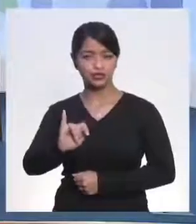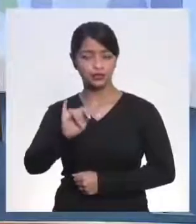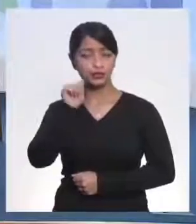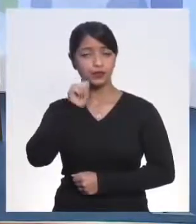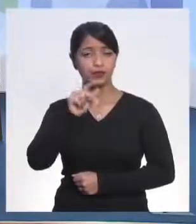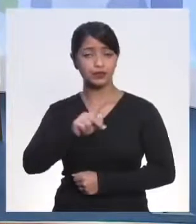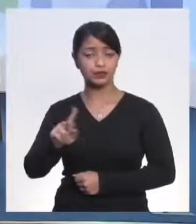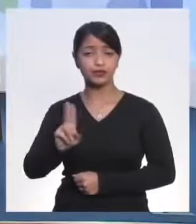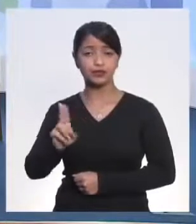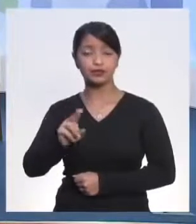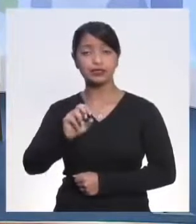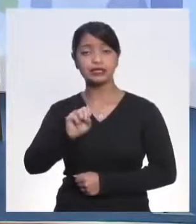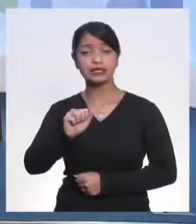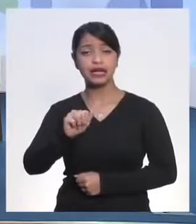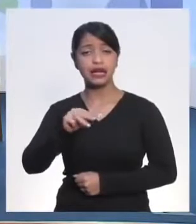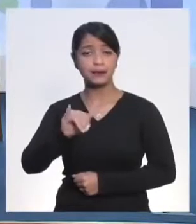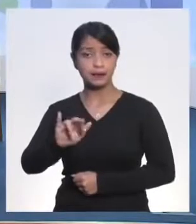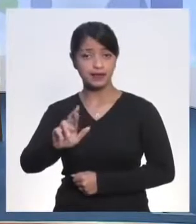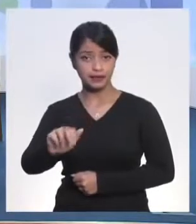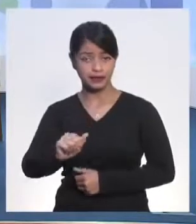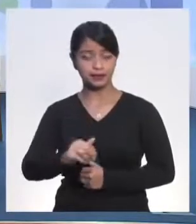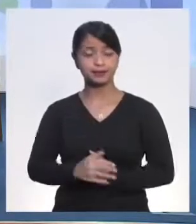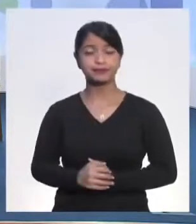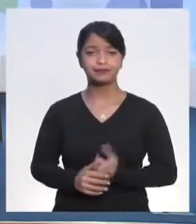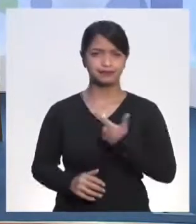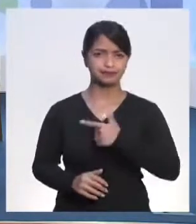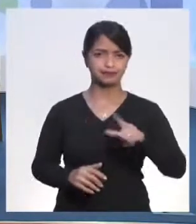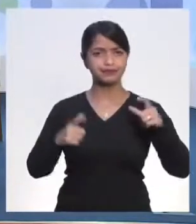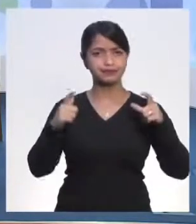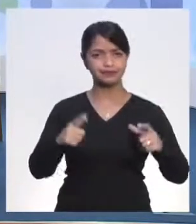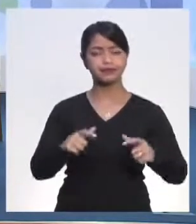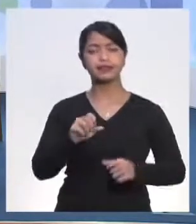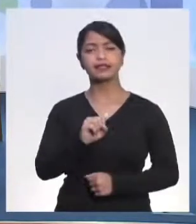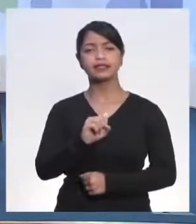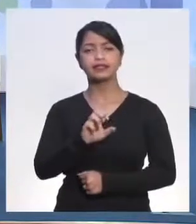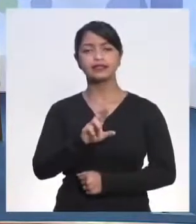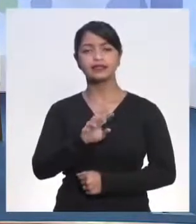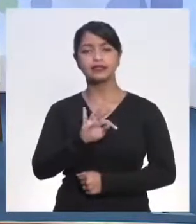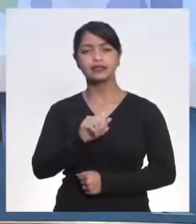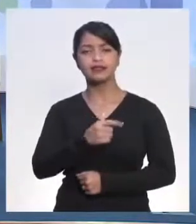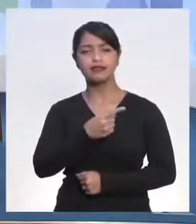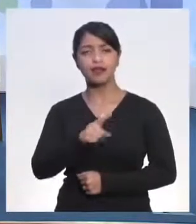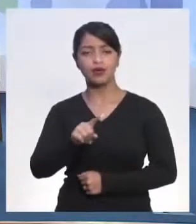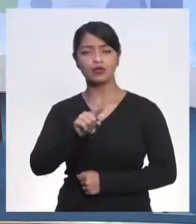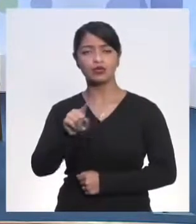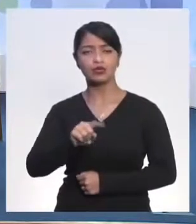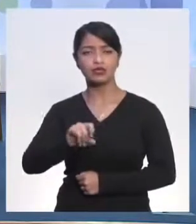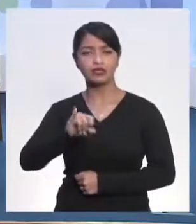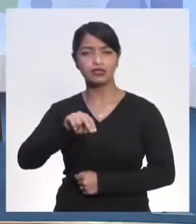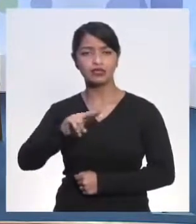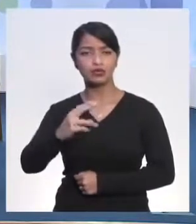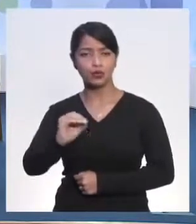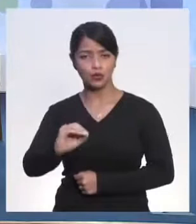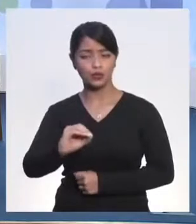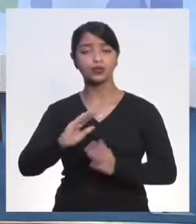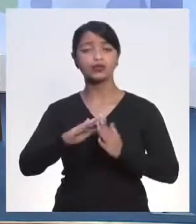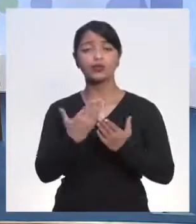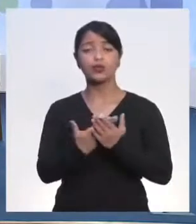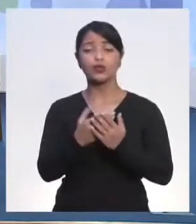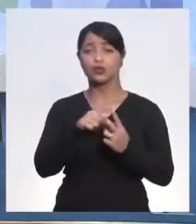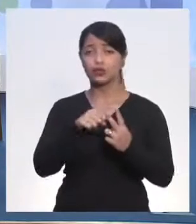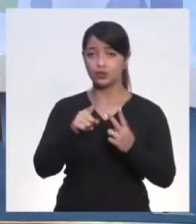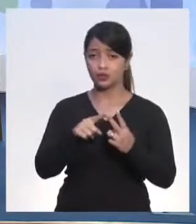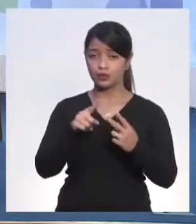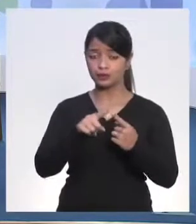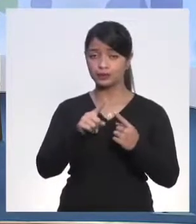isso? Samira, isso. Sertãozinho, não conheço Sertãozinho não, mas lá em Sertãozinho a gente tem duas escolas. A escola Professor